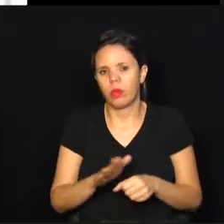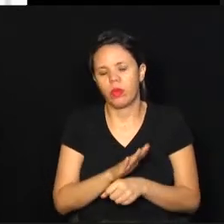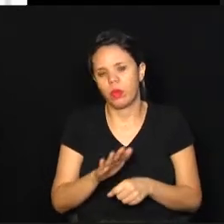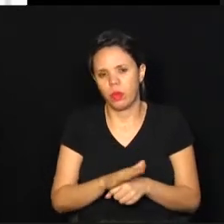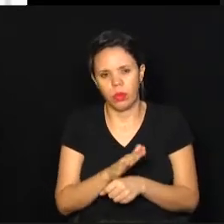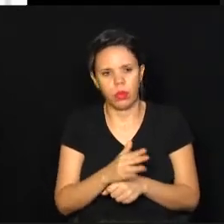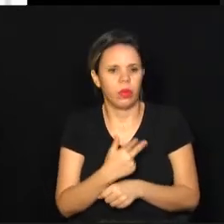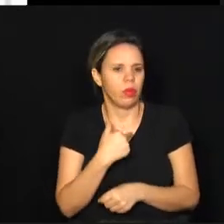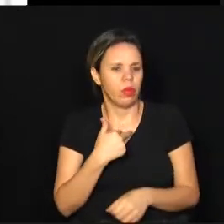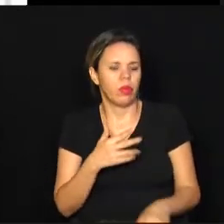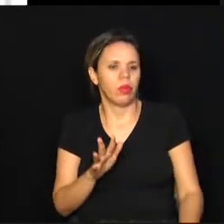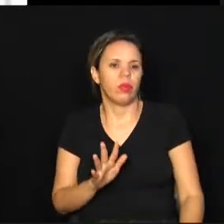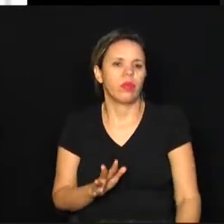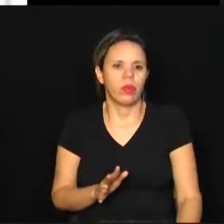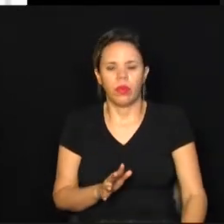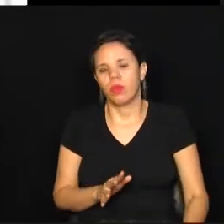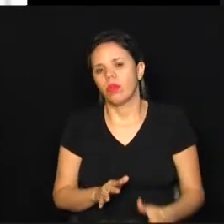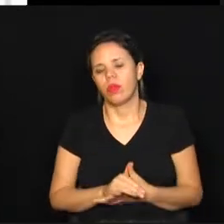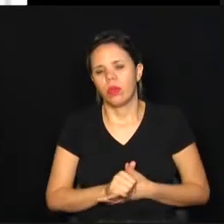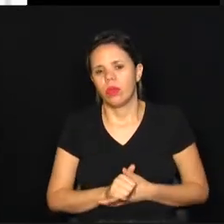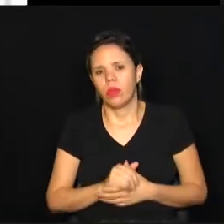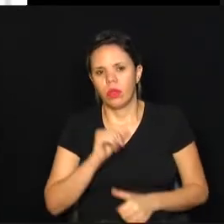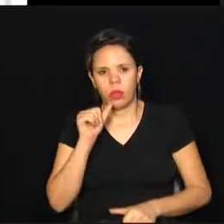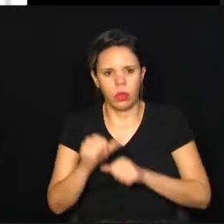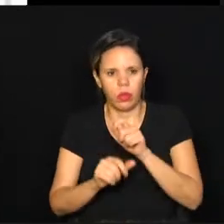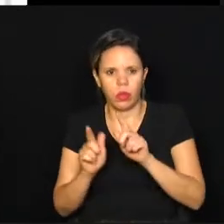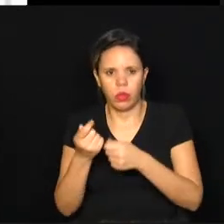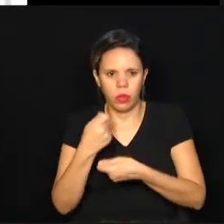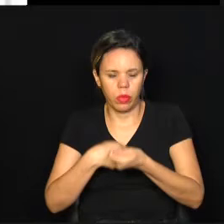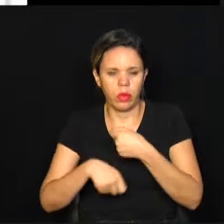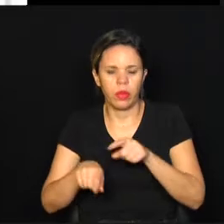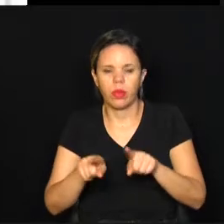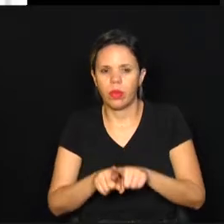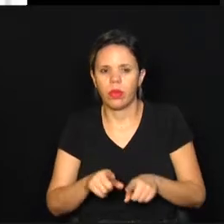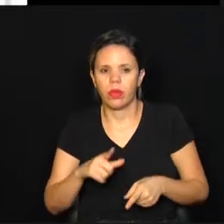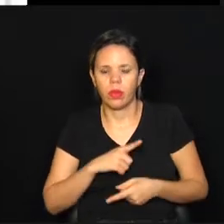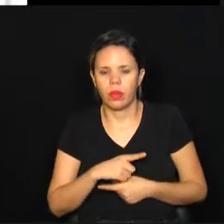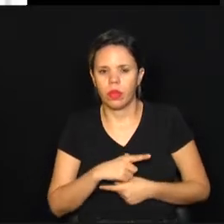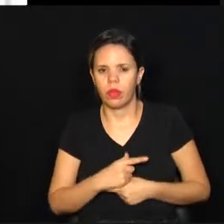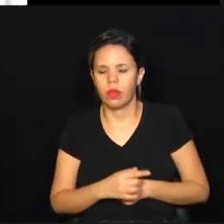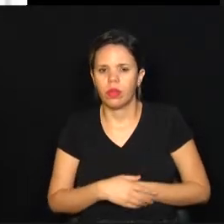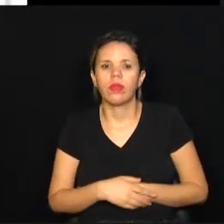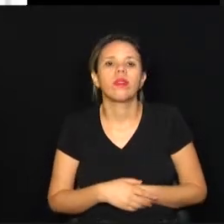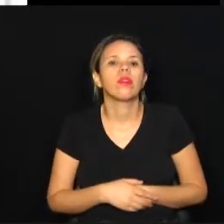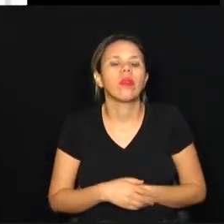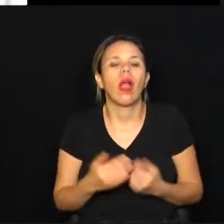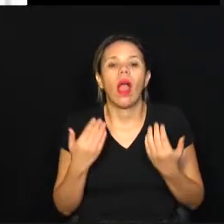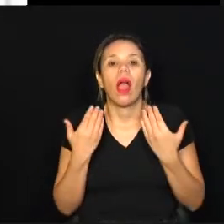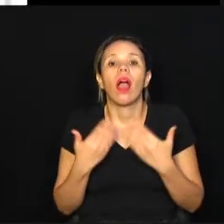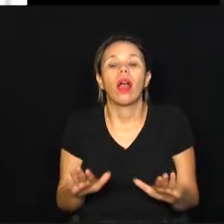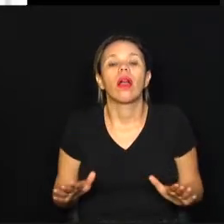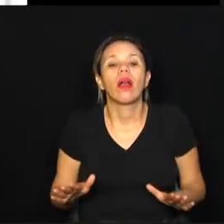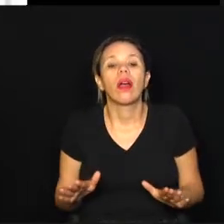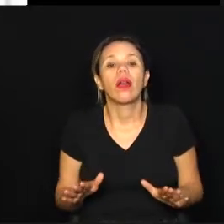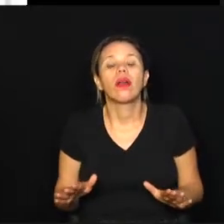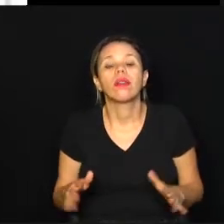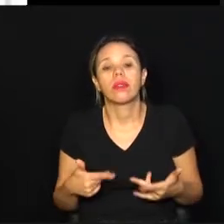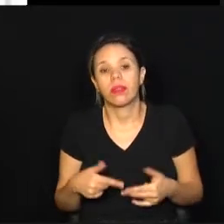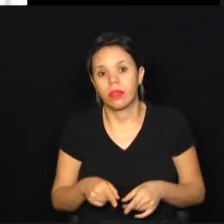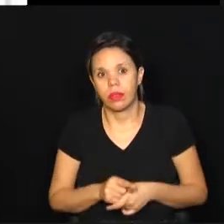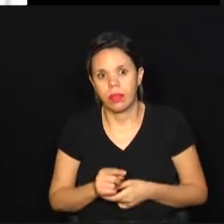né? E teve uma alteração, mudou gestão, né? Teve uma alteração que abriu um pouco mais essa porteira,